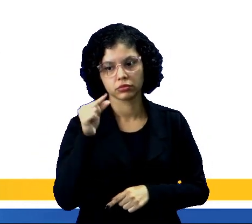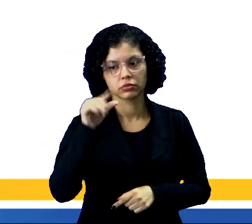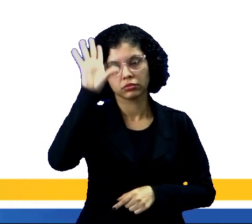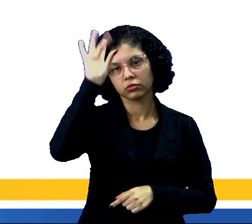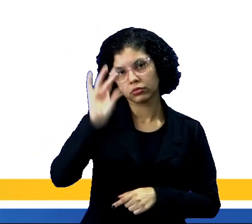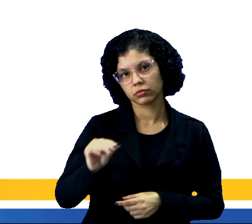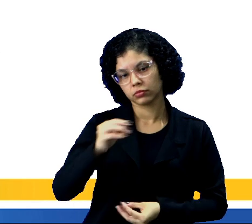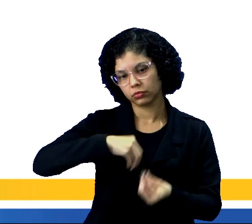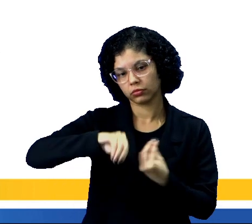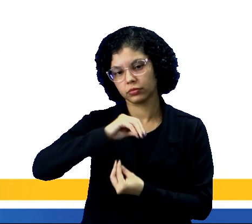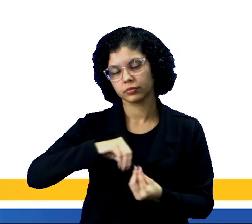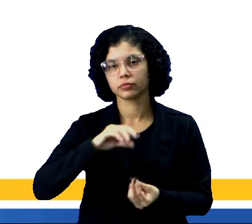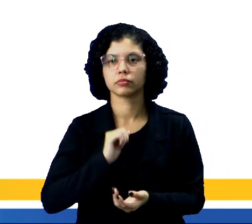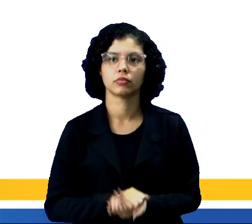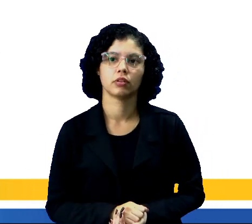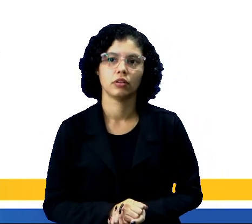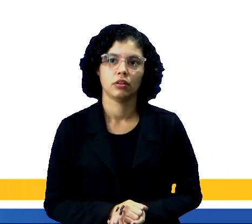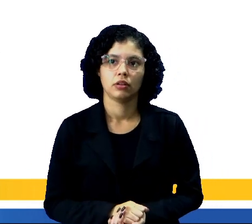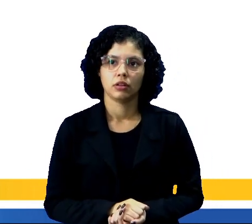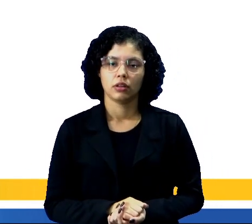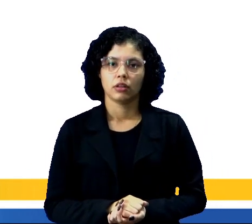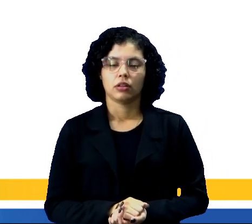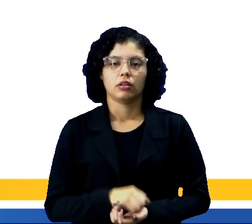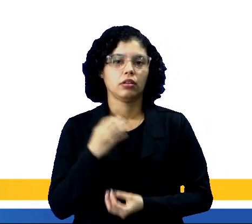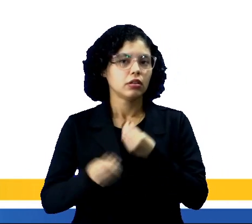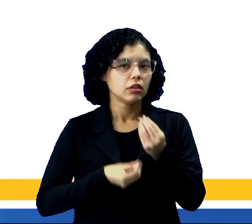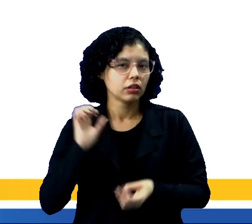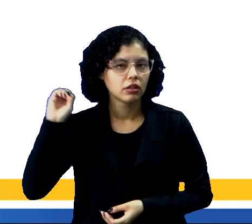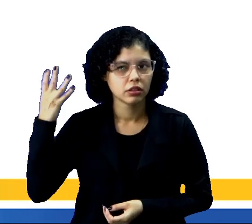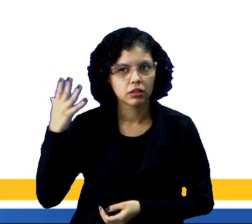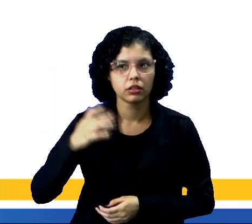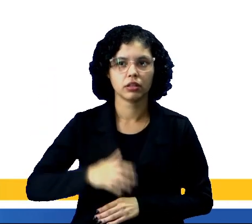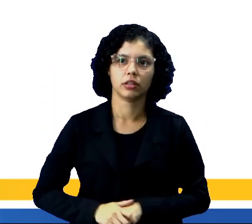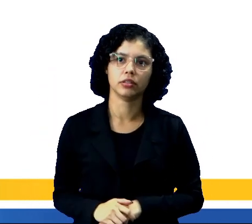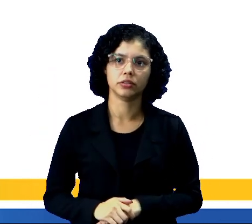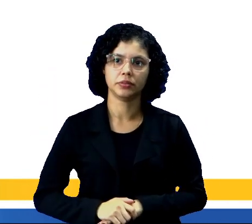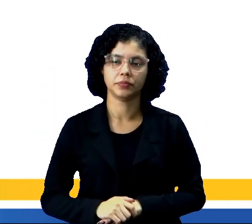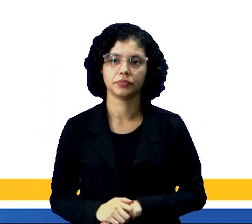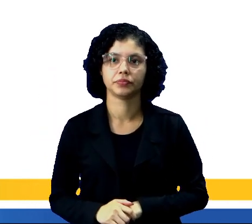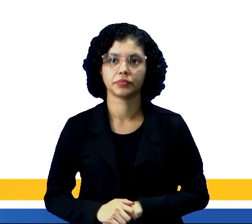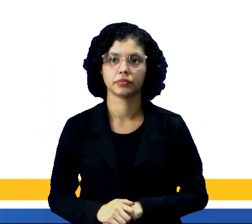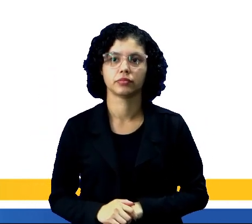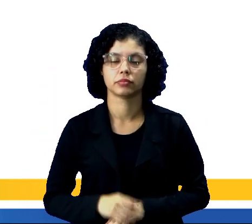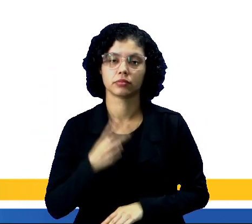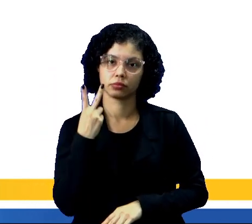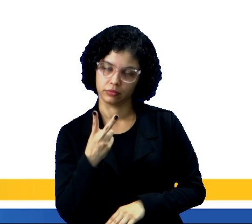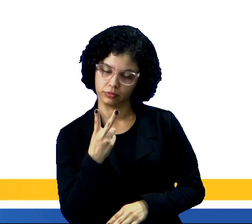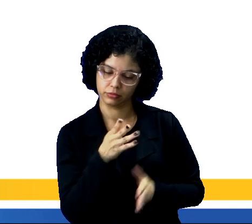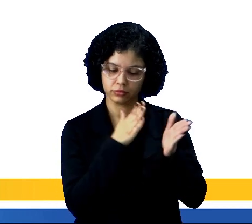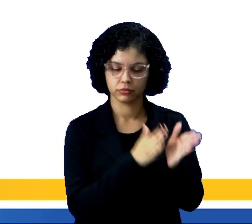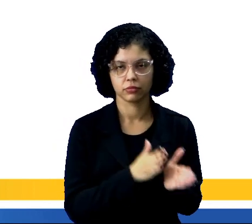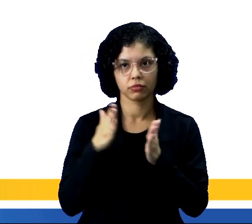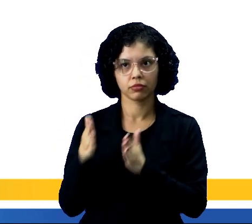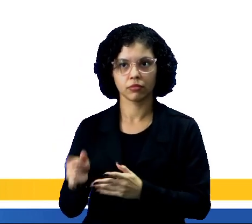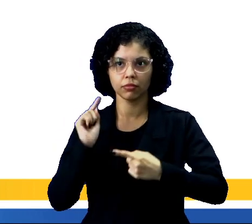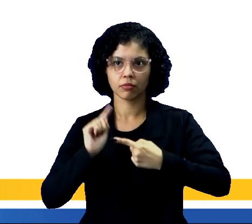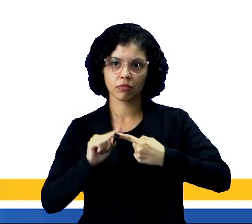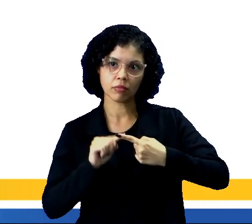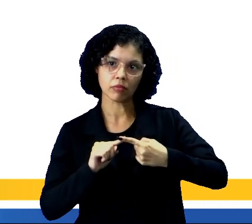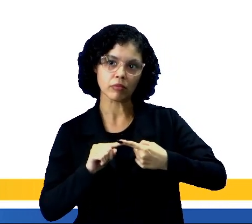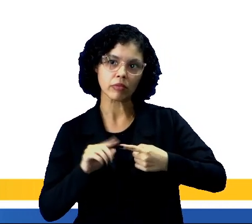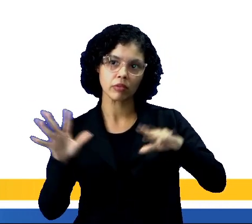de cada reação química dessa, né, e como é que ela ocorre. Então, a fotossíntese ocorre em duas fases. É uma